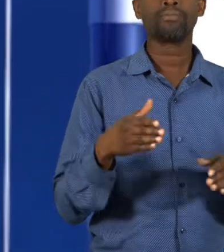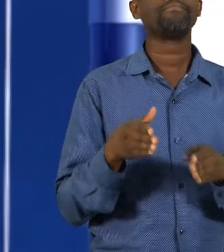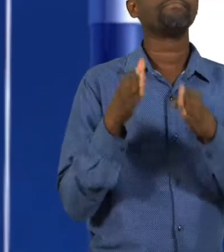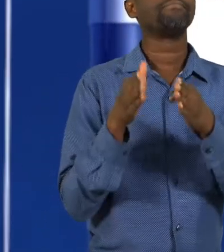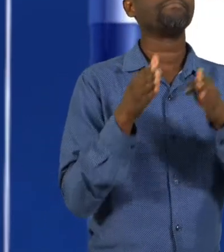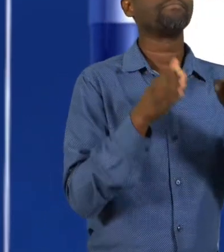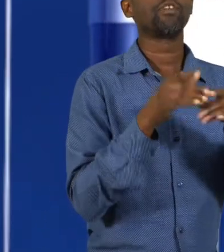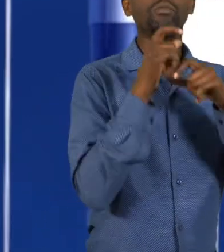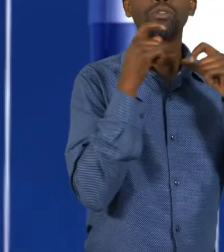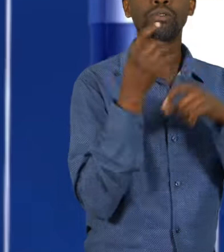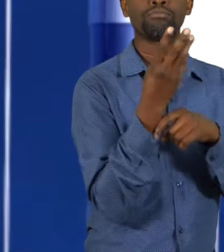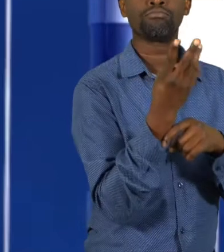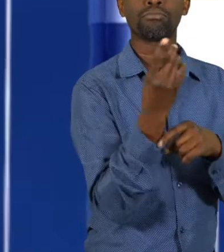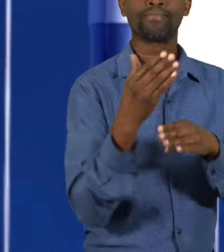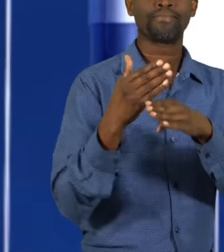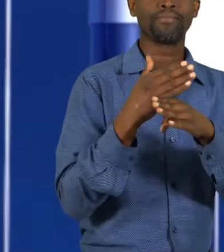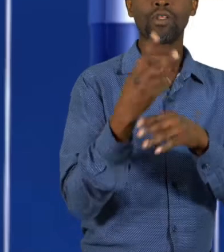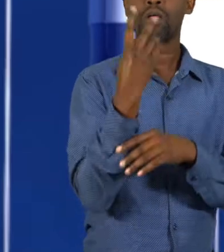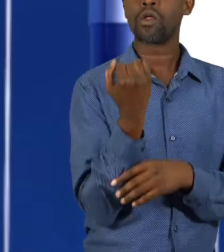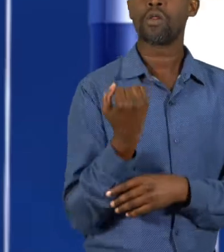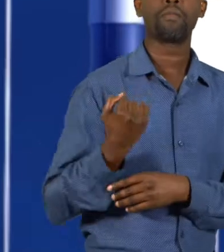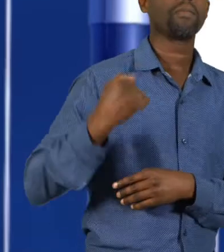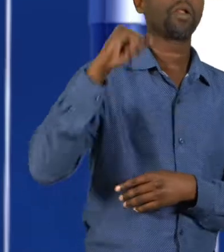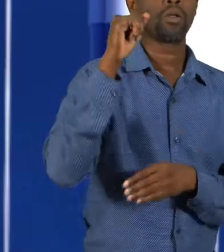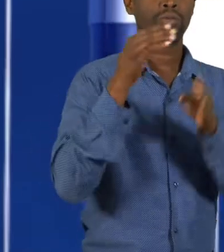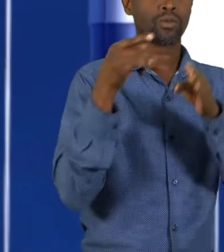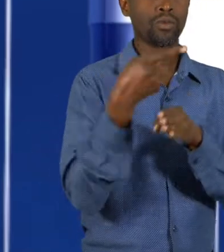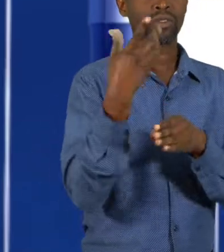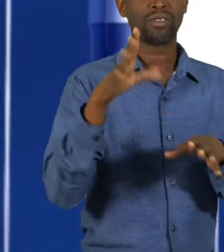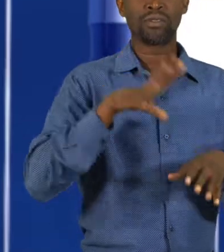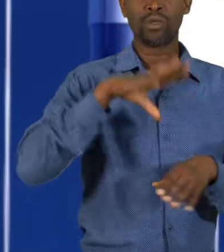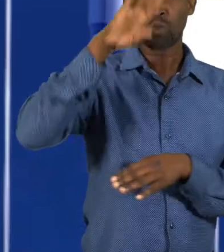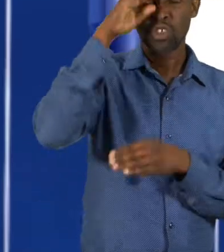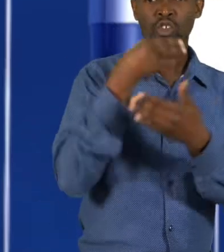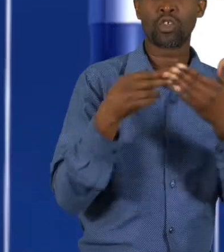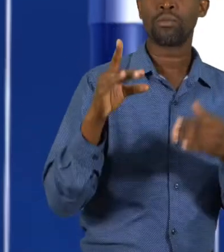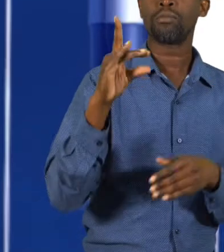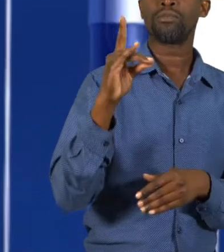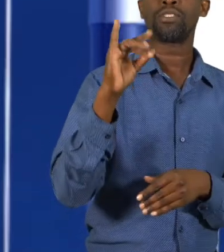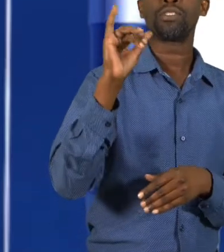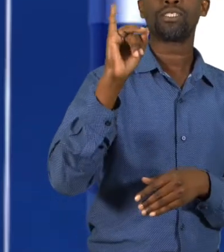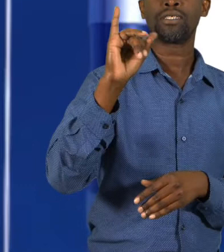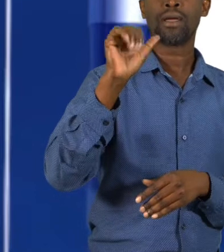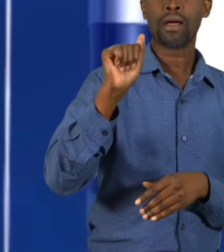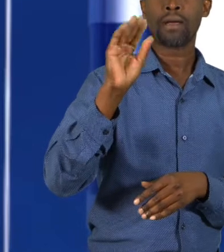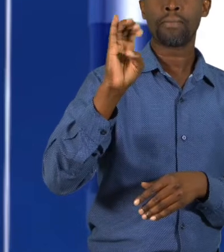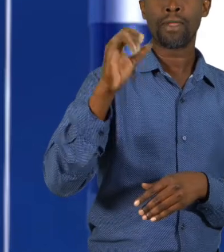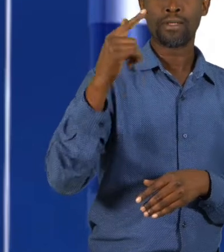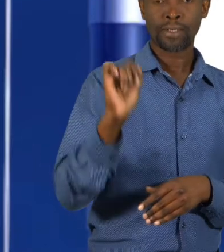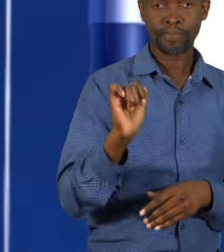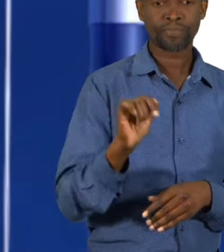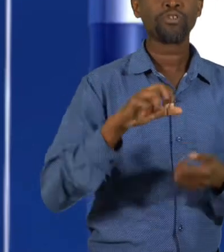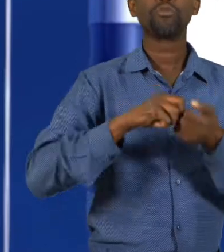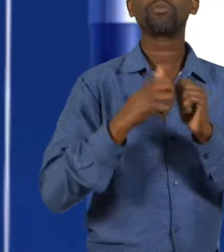Dados do Ministério da Saúde revelam que perto de 2 milhões de moçambicanos sofrem de diabetes,